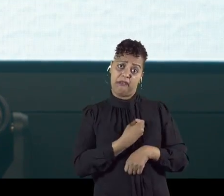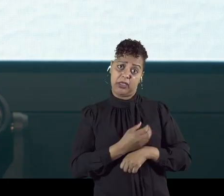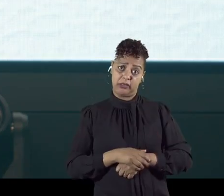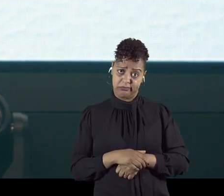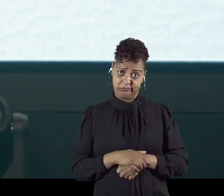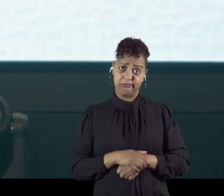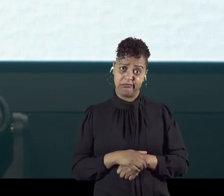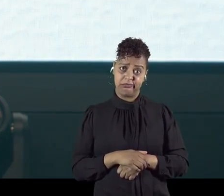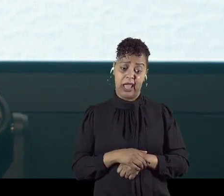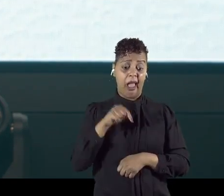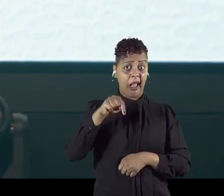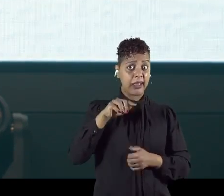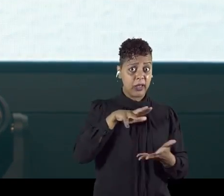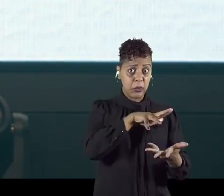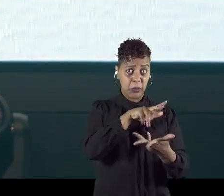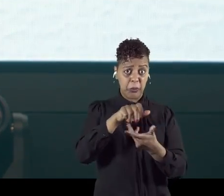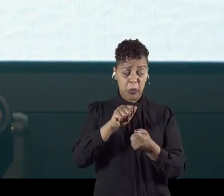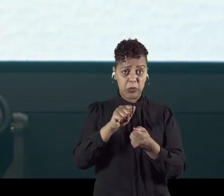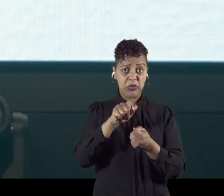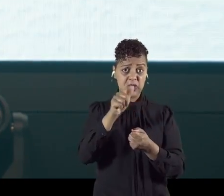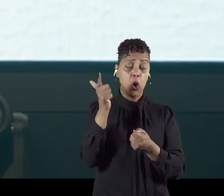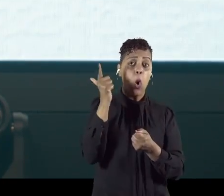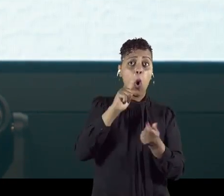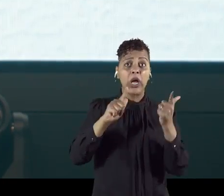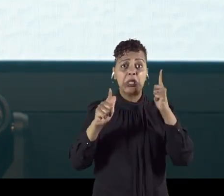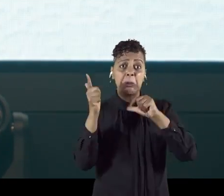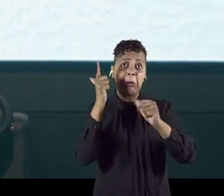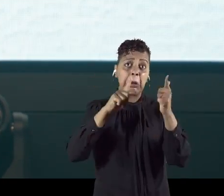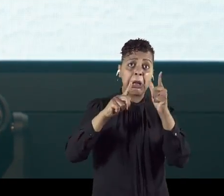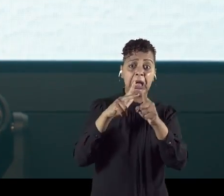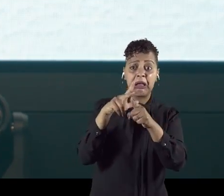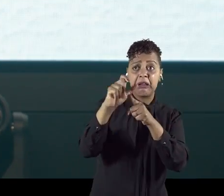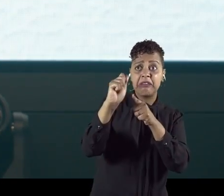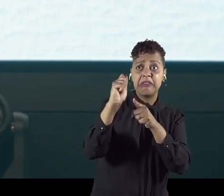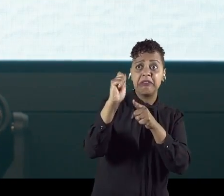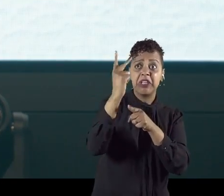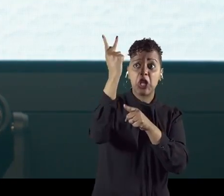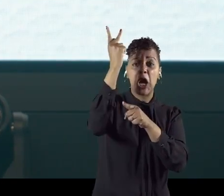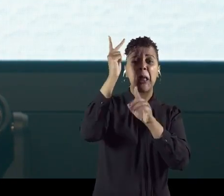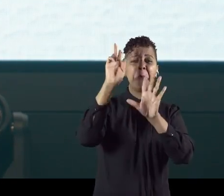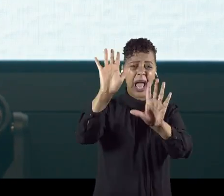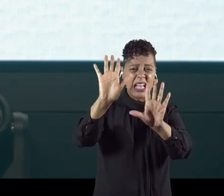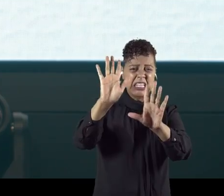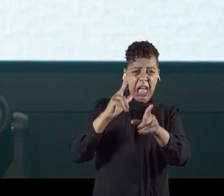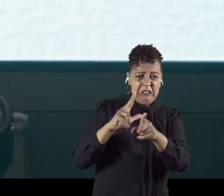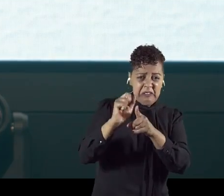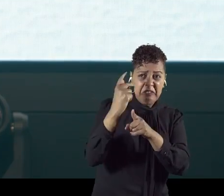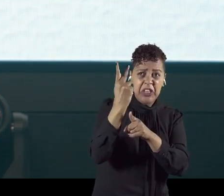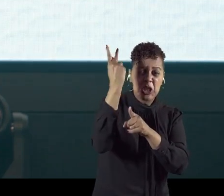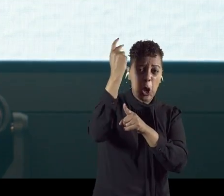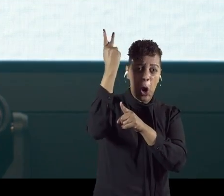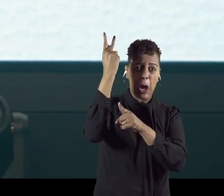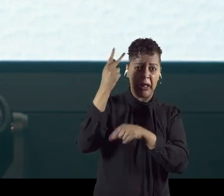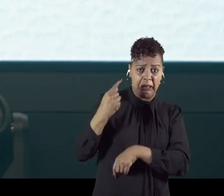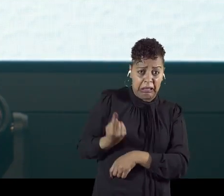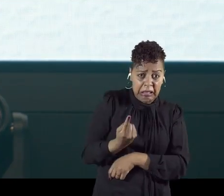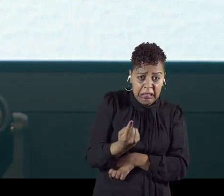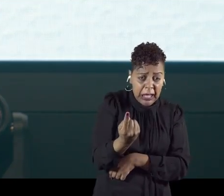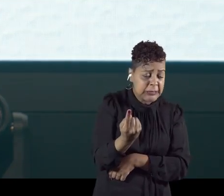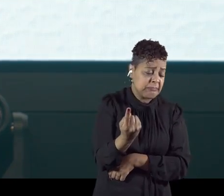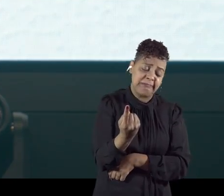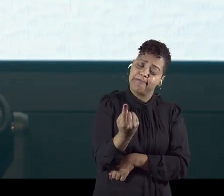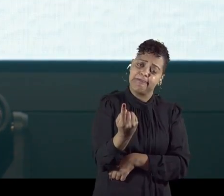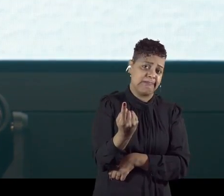e a Vitória desse mundo é incompleta também é porque ela não é perna e a Vitória Conquista